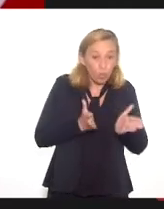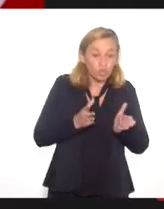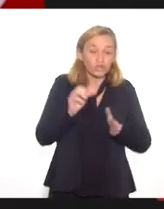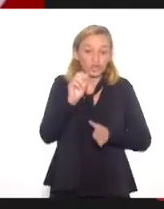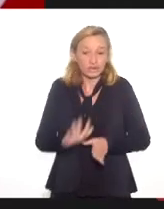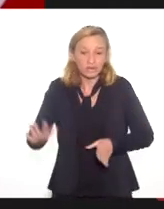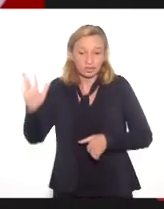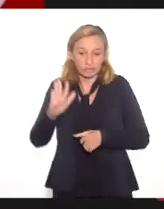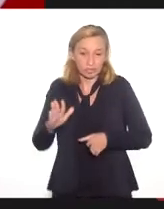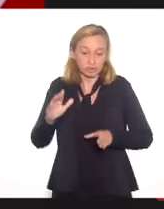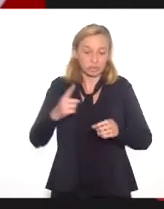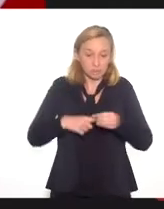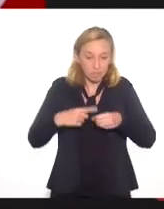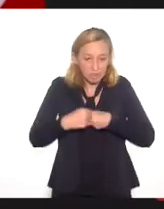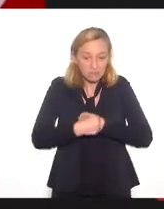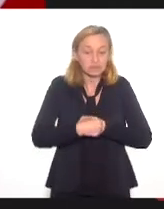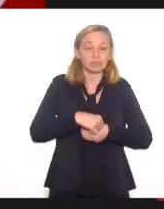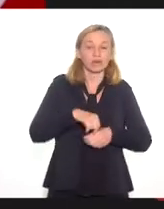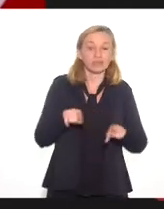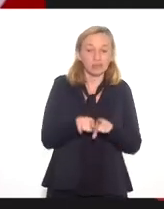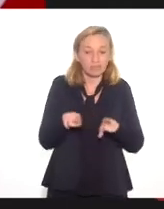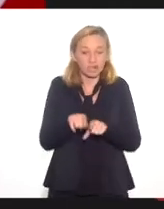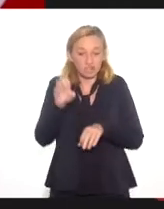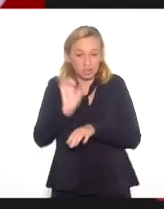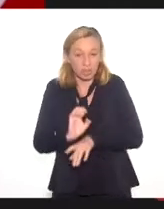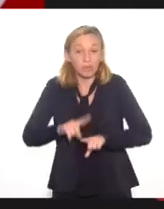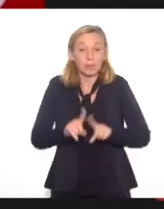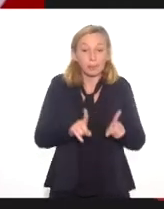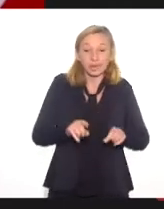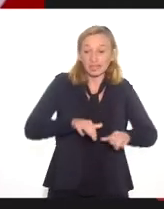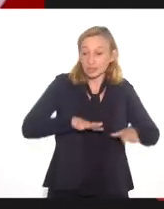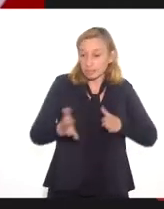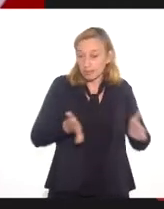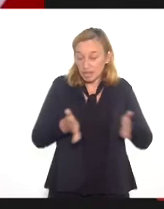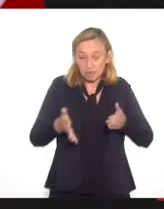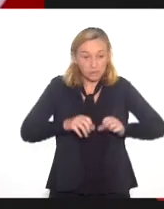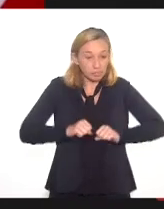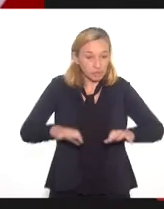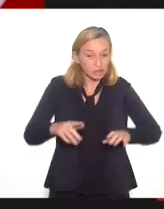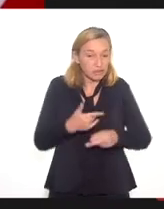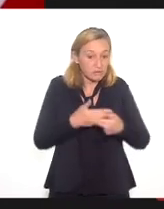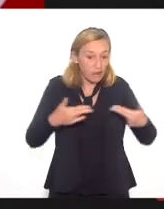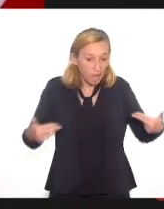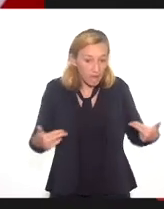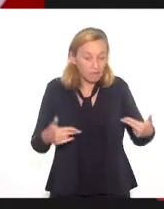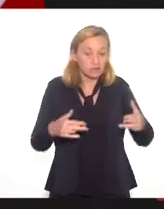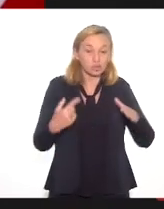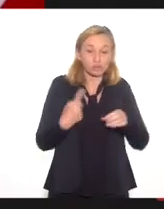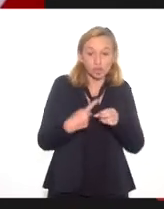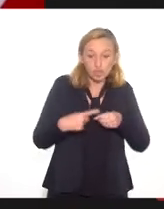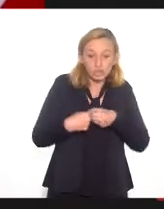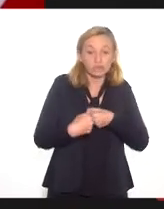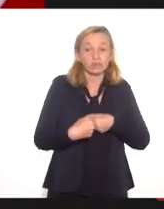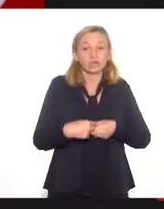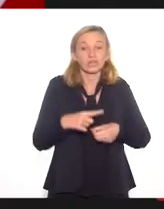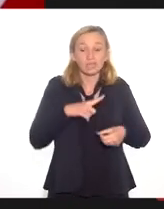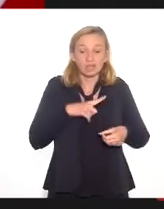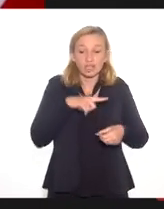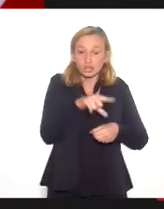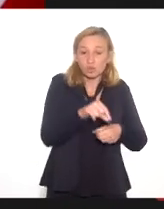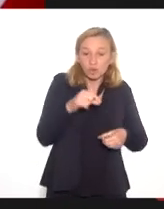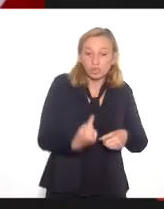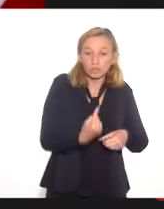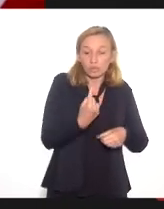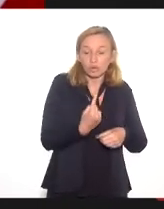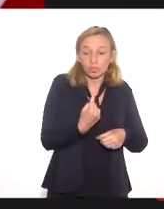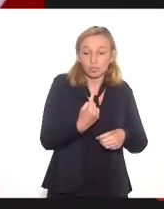municipal existe a nível estadual mas por exemplo nessa pandemia muitos muitos municípios têm optado por dar